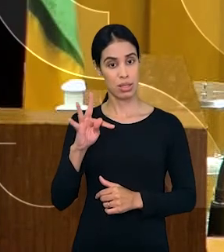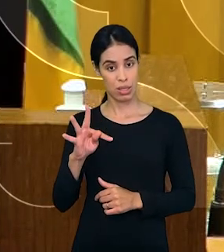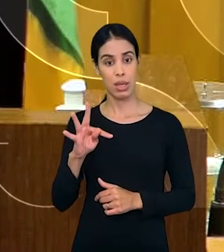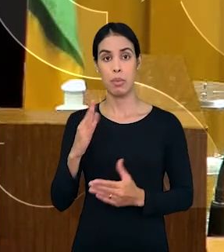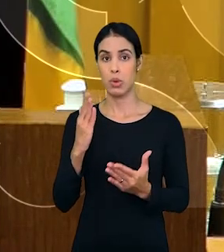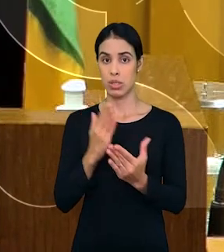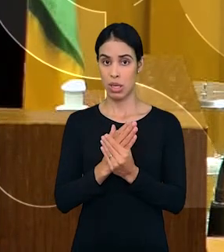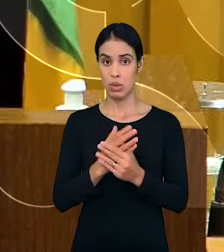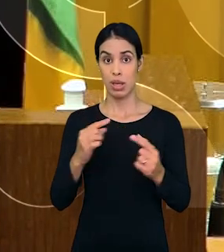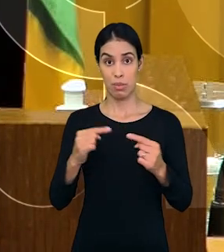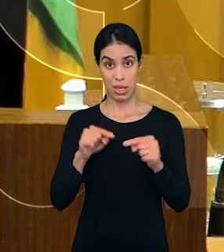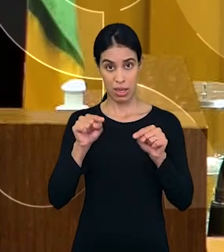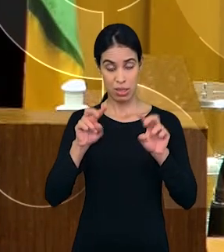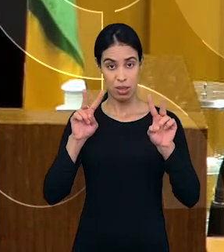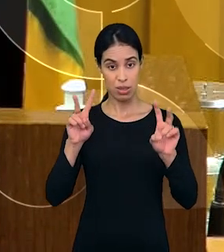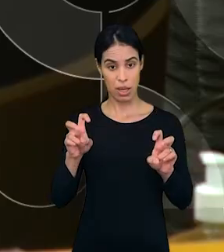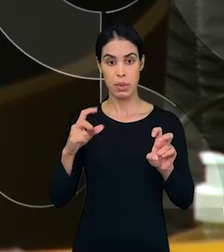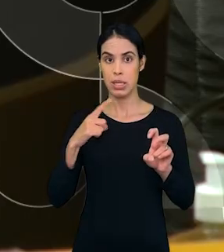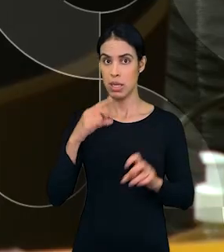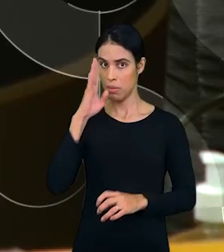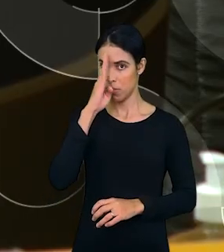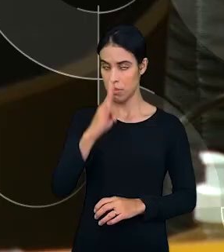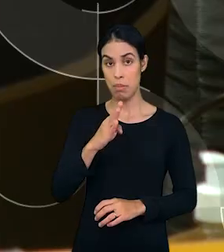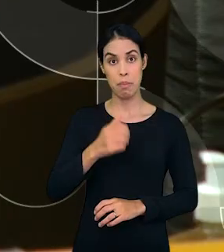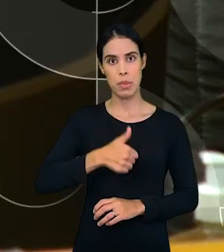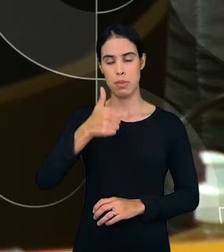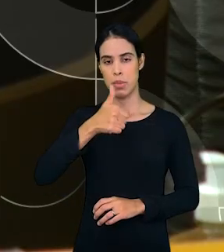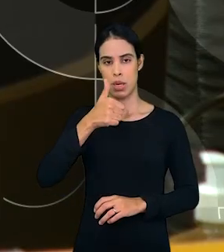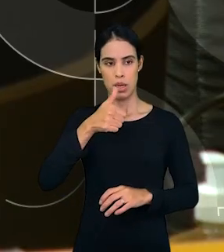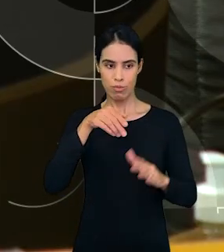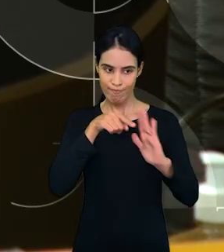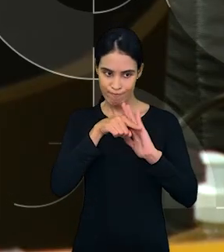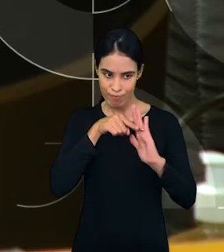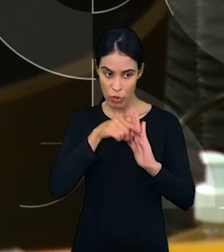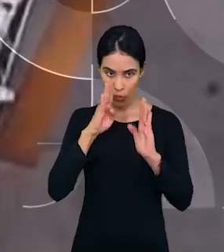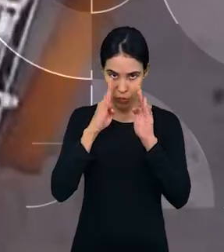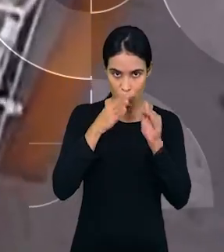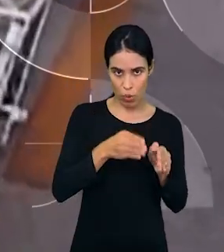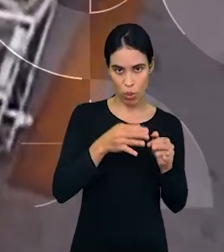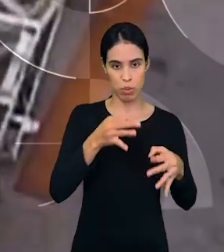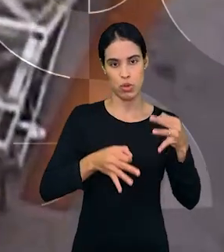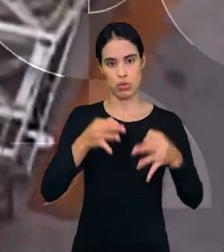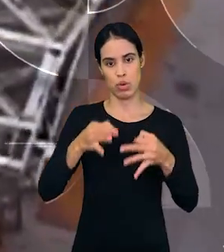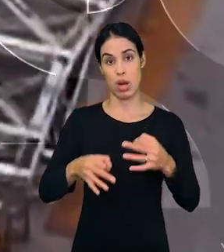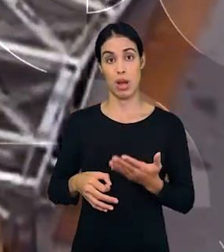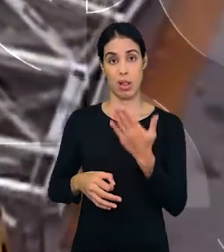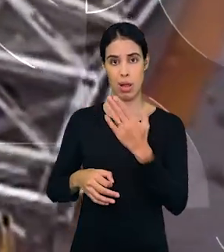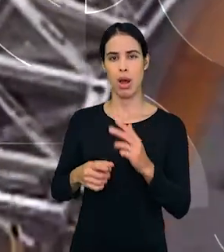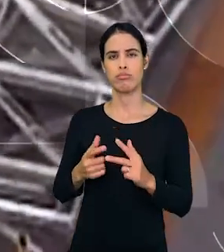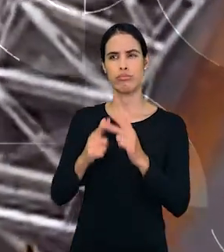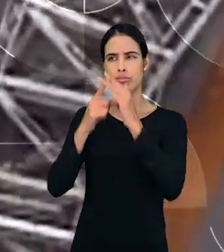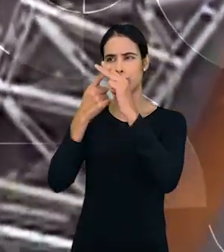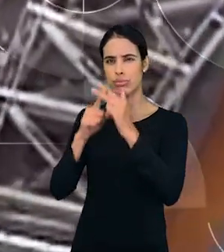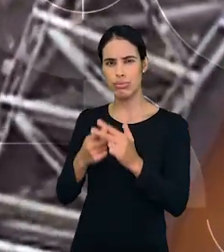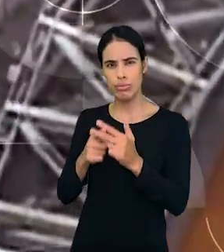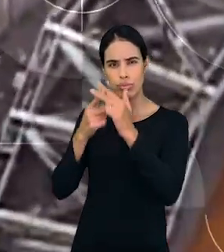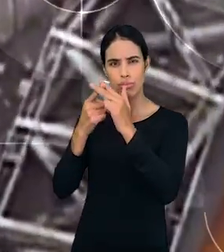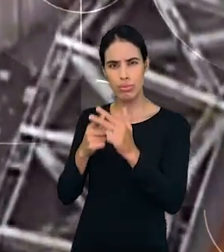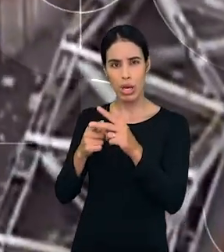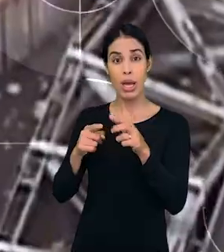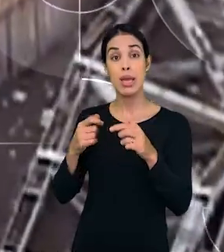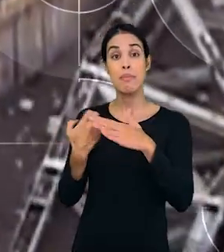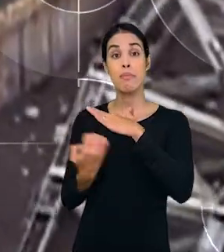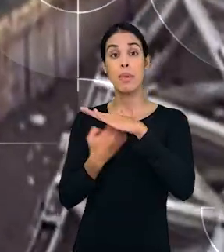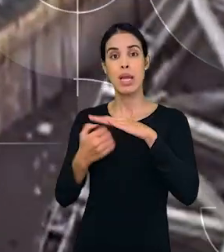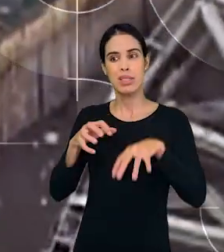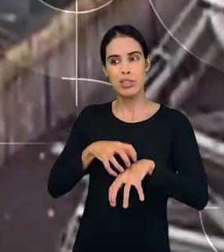TST, processos que envolvem a temática têm prioridade de tramitação e julgamento. Em um deles, o soldador de uma empresa de logística do